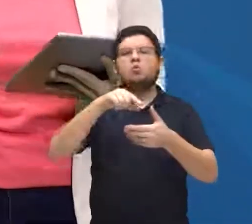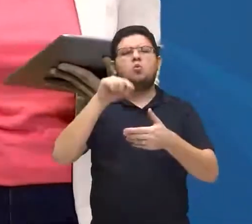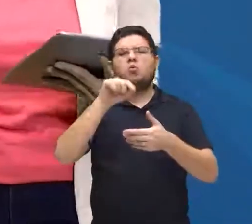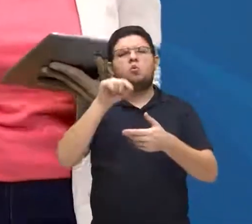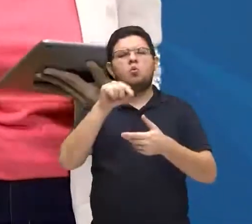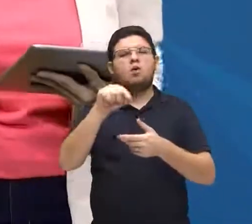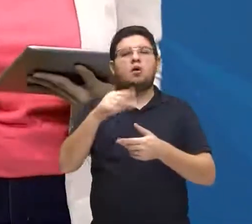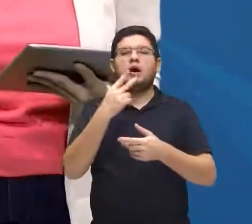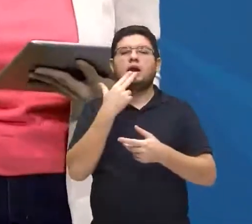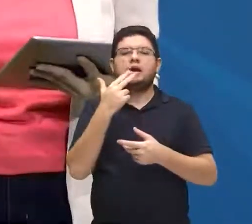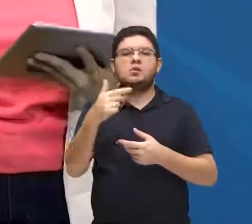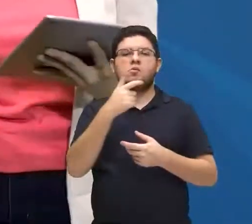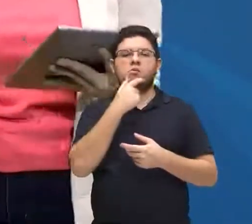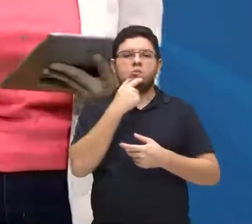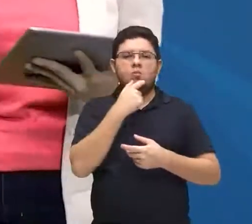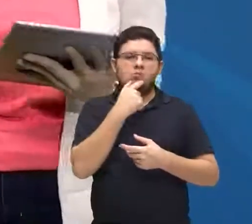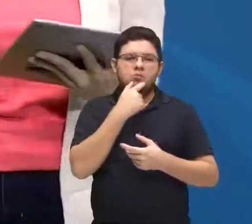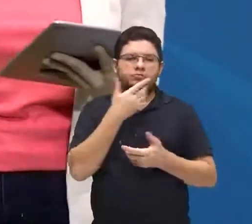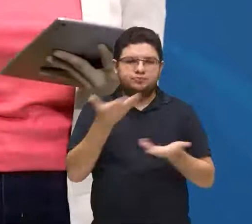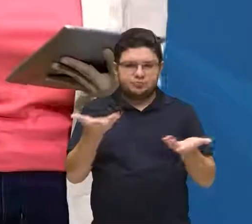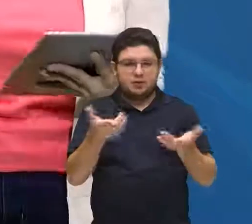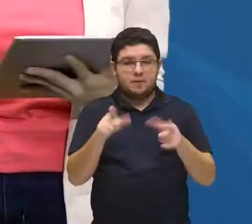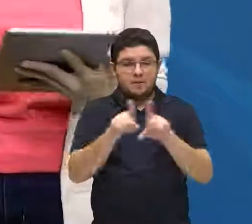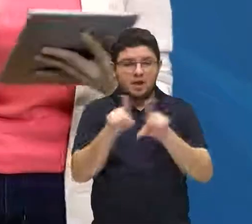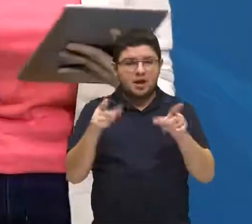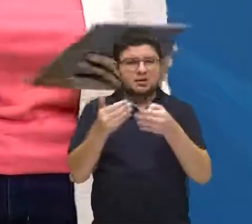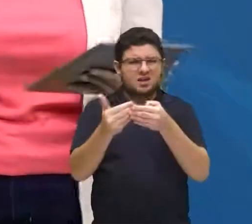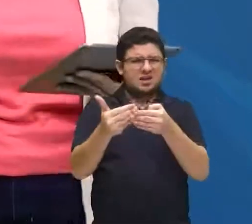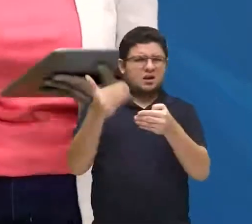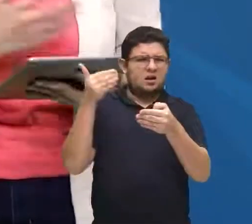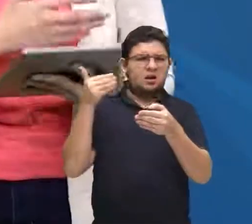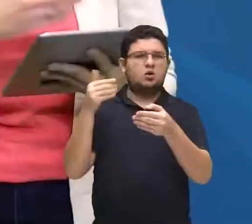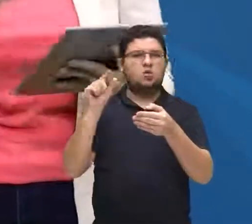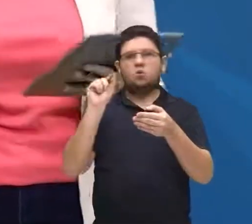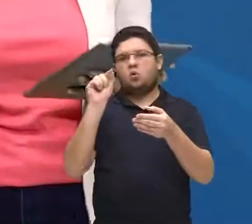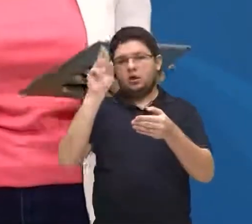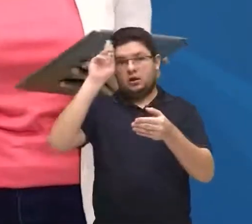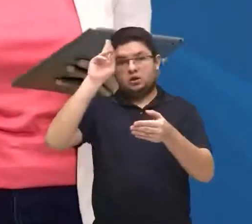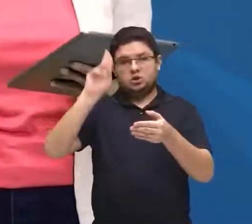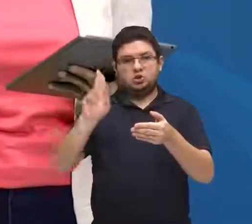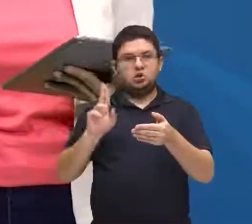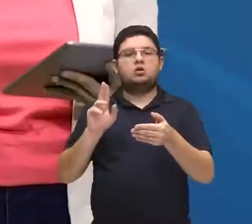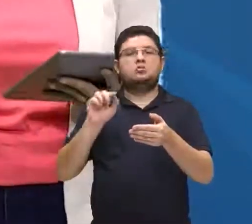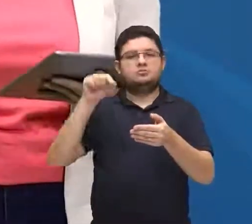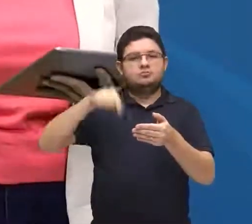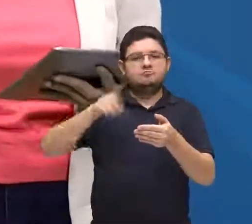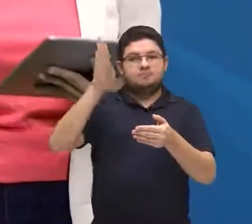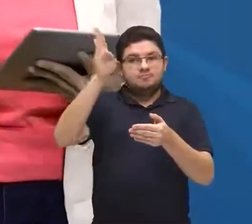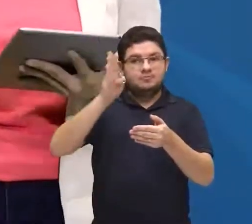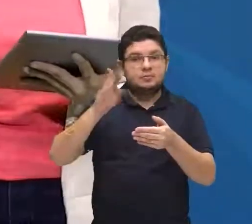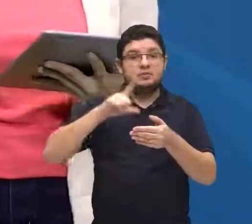o contexto atual, mas que em diversos outros momentos, né, da passagem histórica aí a gente teve outros, né, como por exemplo a